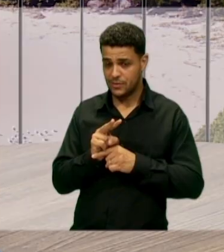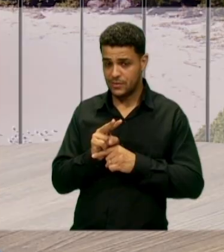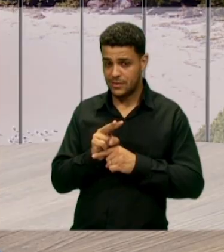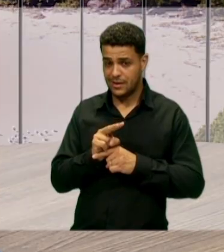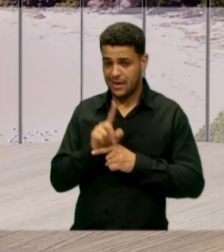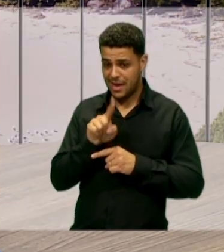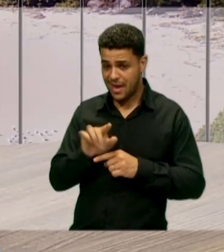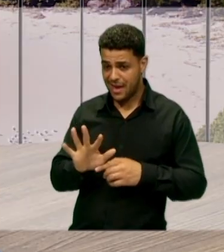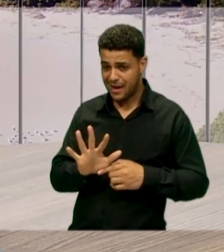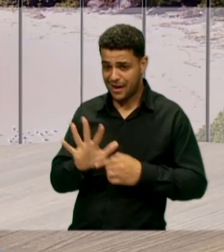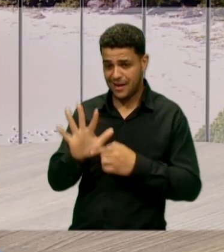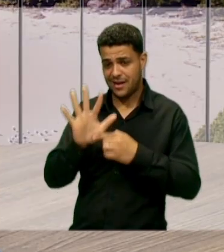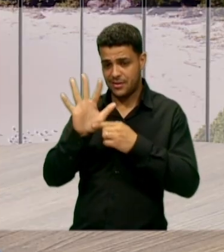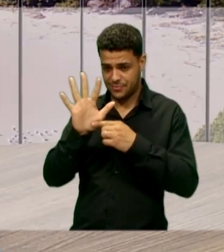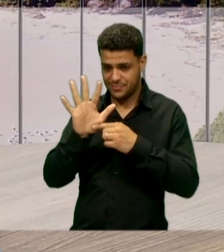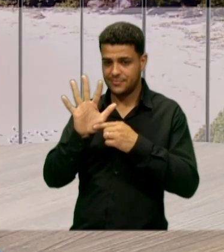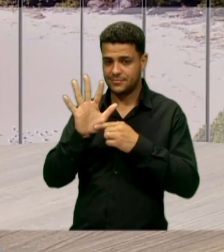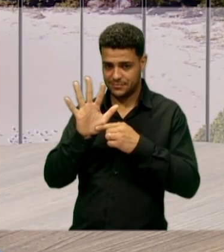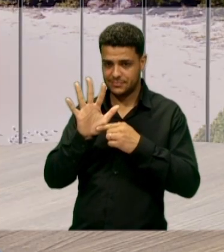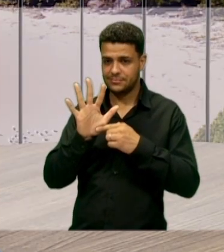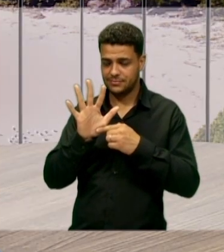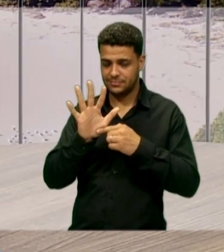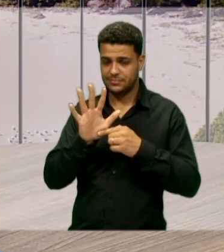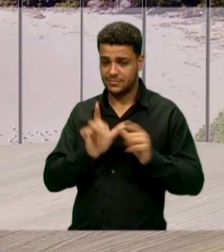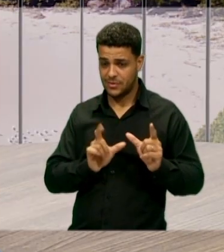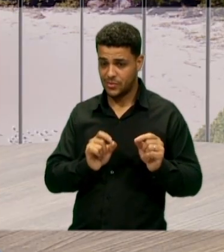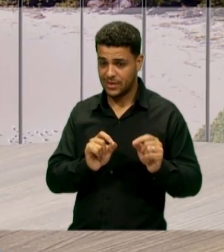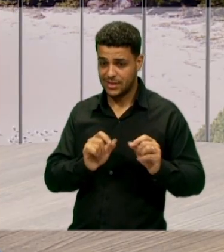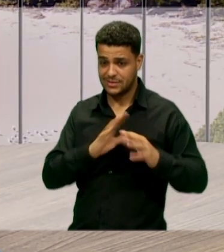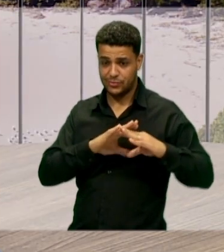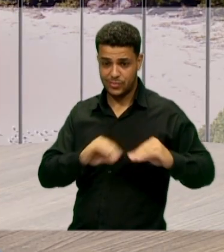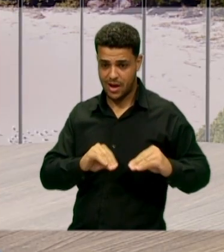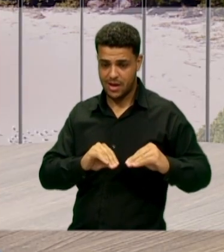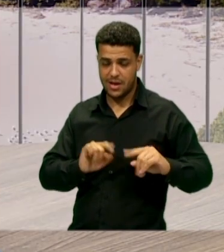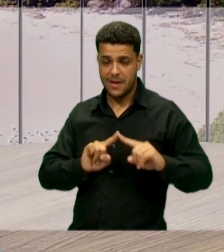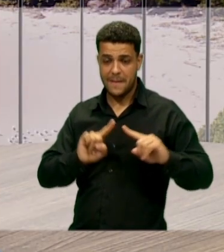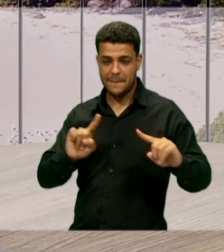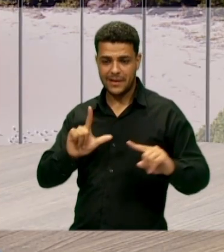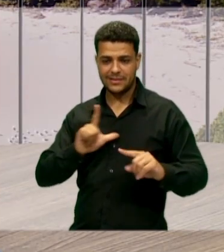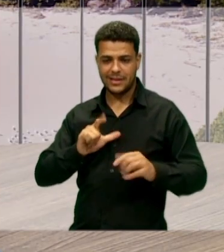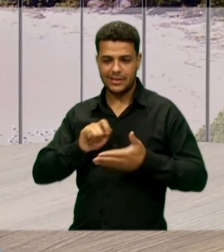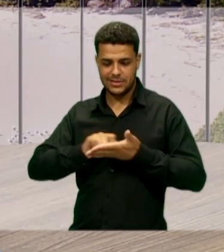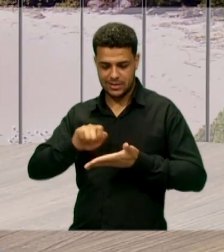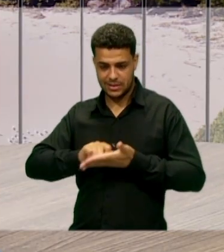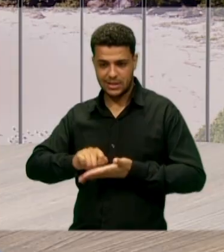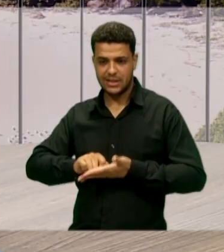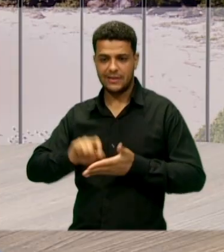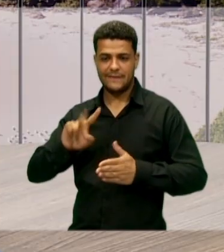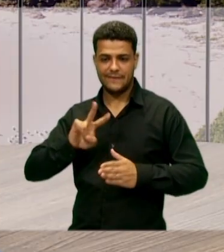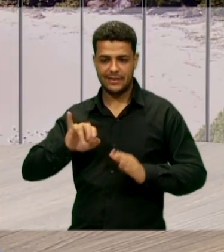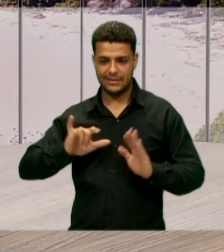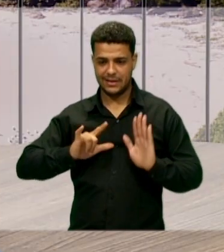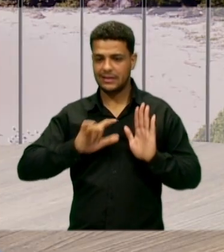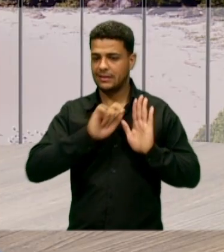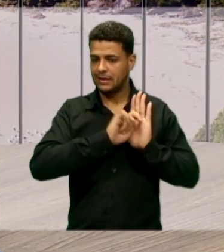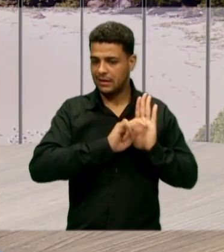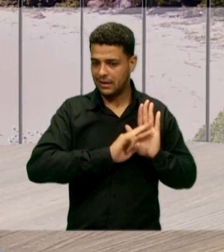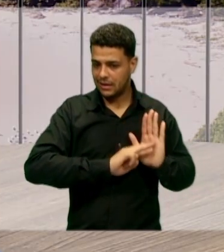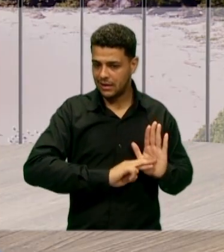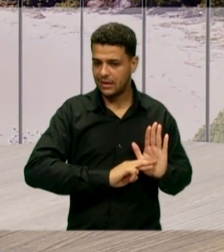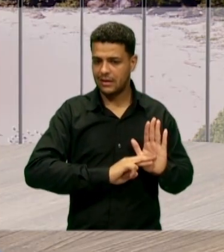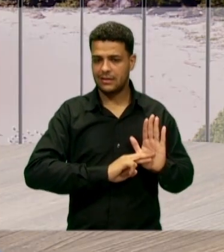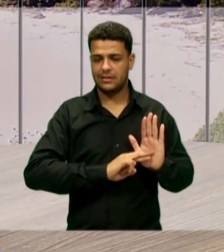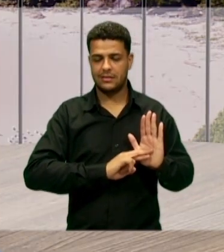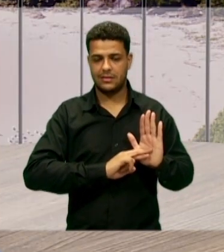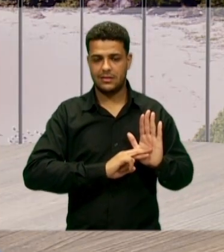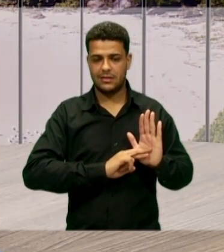eles são medicamentos de alto custo. Então, assim, ele tem que passar obrigatoriamente por um prescritor, tem que ter regras muito claras. A gente faz o que